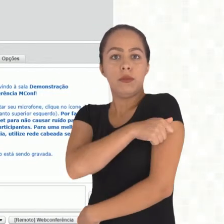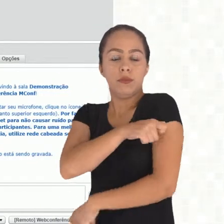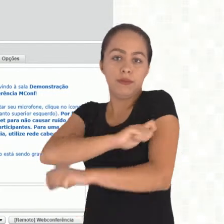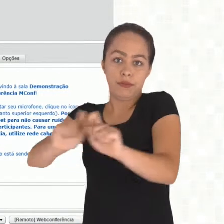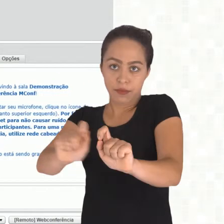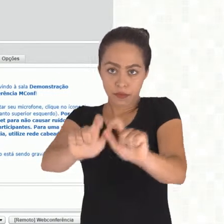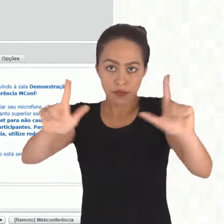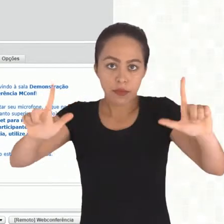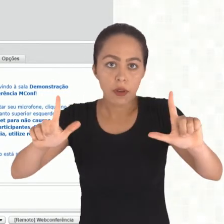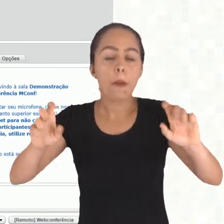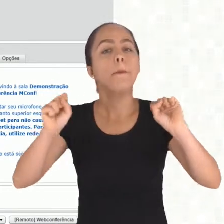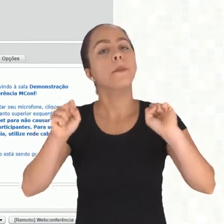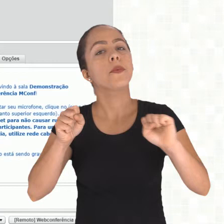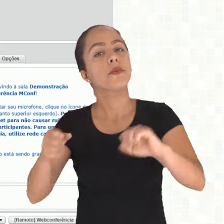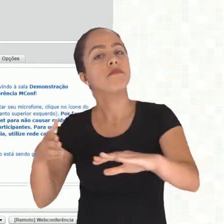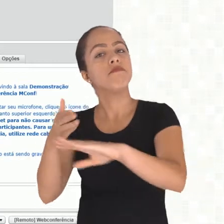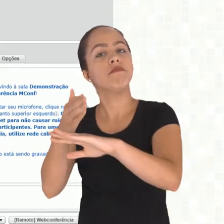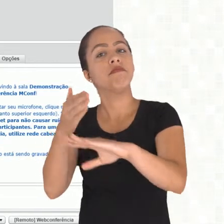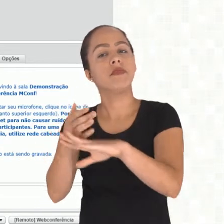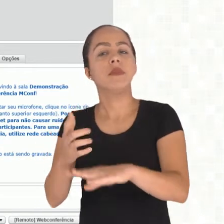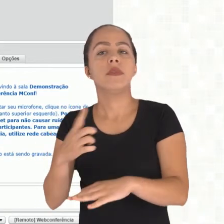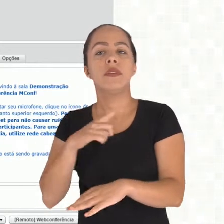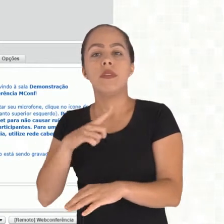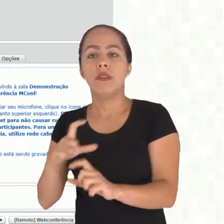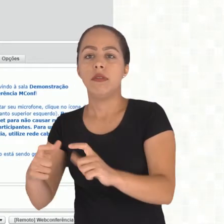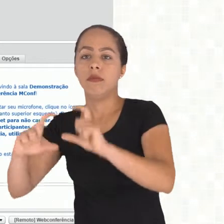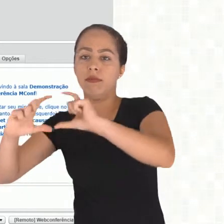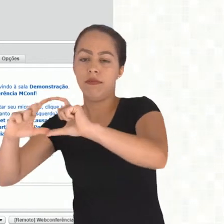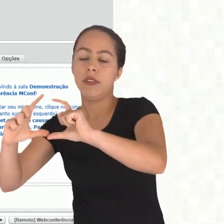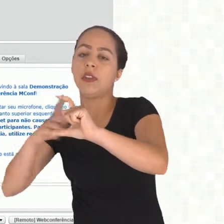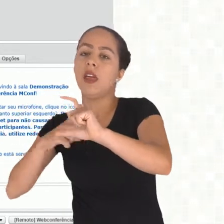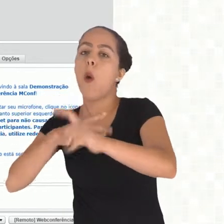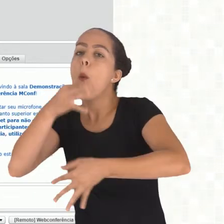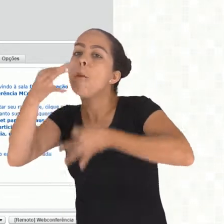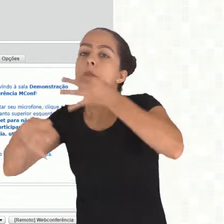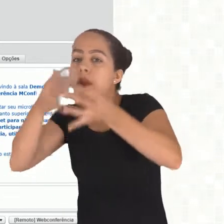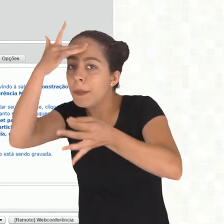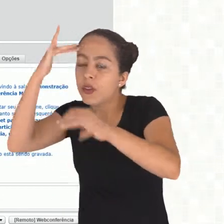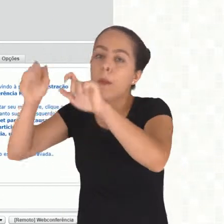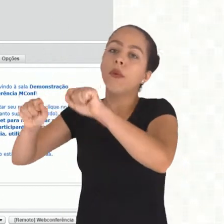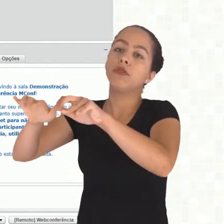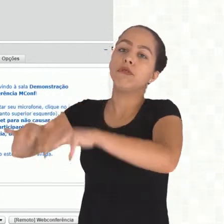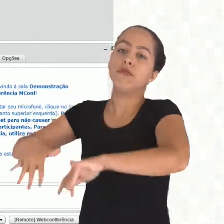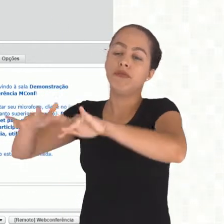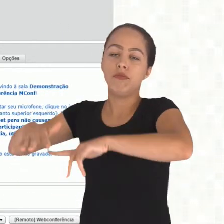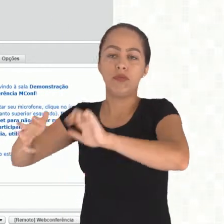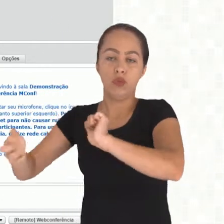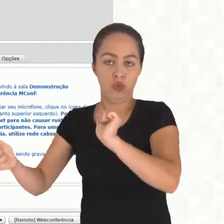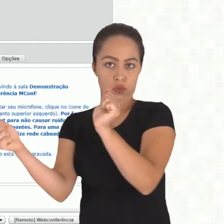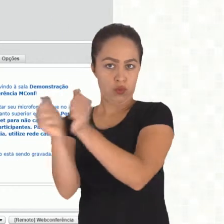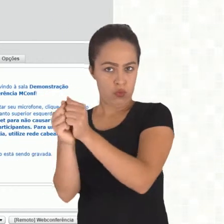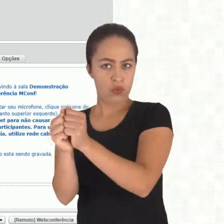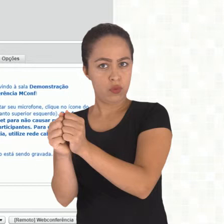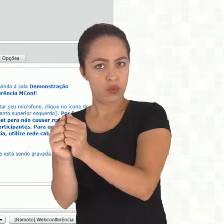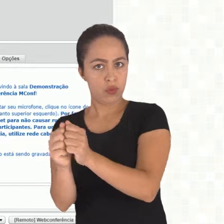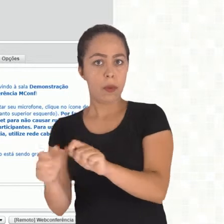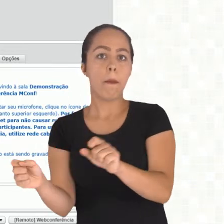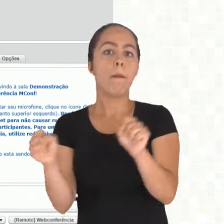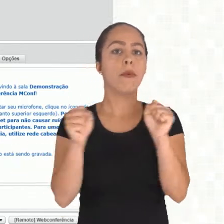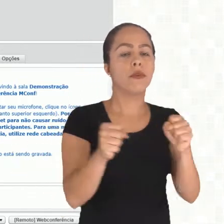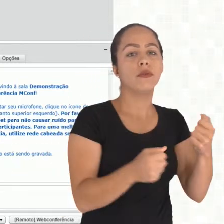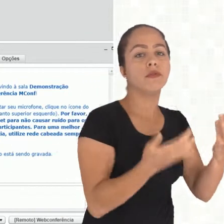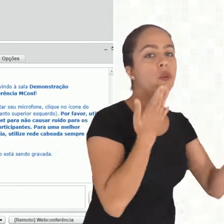bom aí você vê que uma vez que o aluno está na sala ele tem acesso a algumas coisas nota compartilhada que é basicamente anotações que todos podem fazer juntos